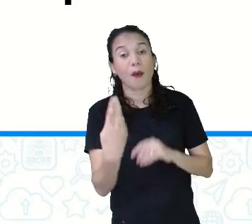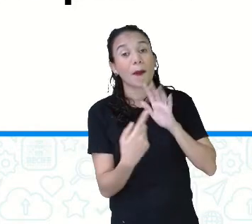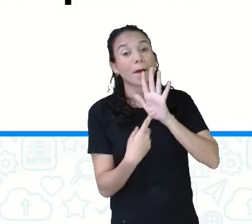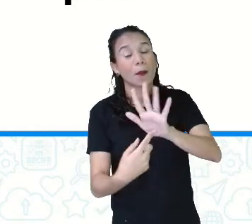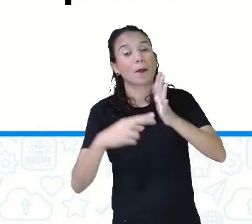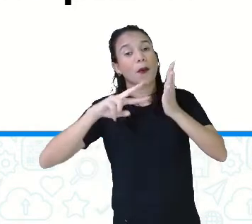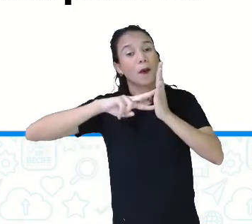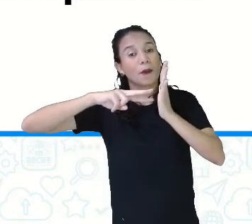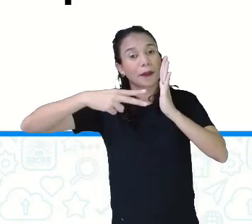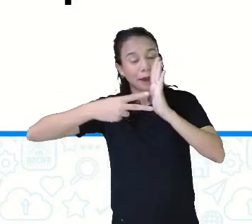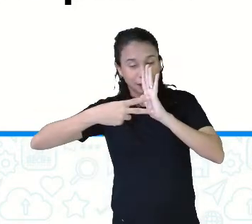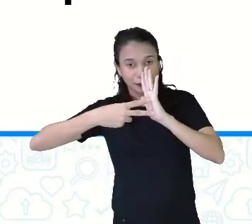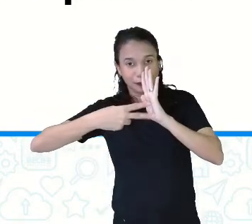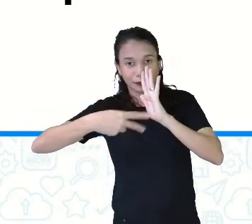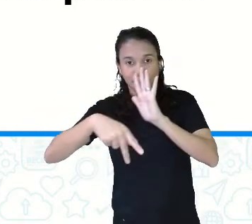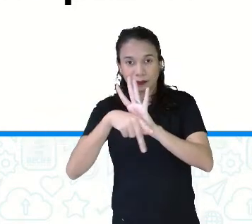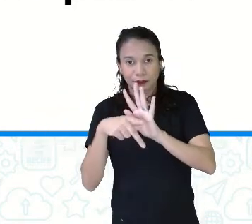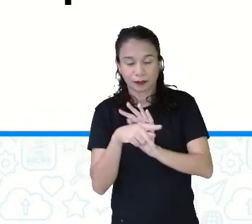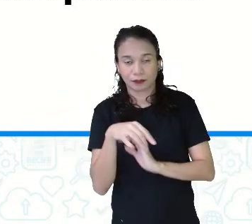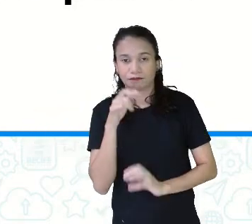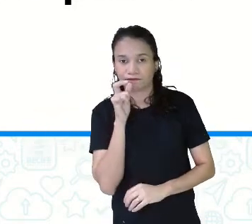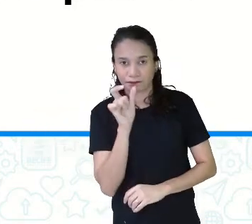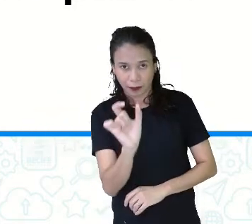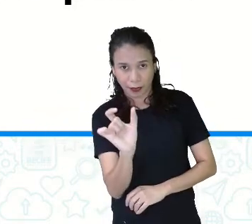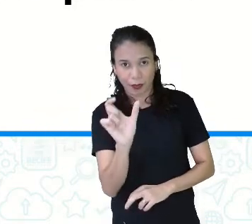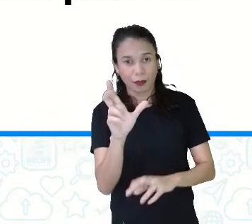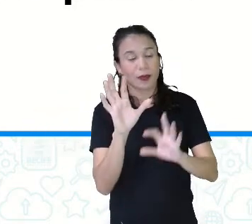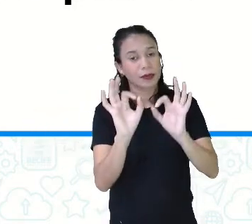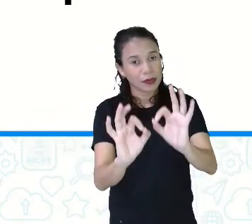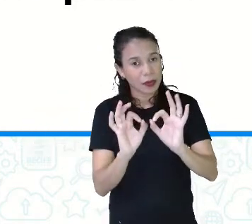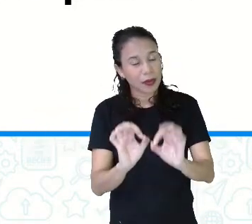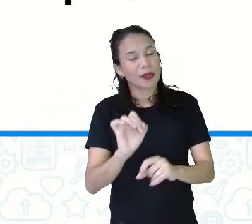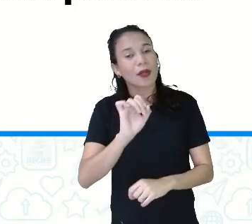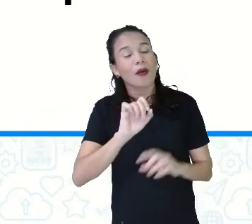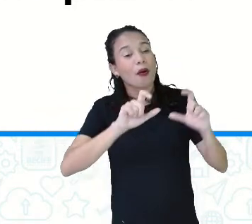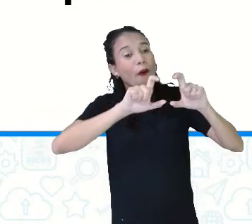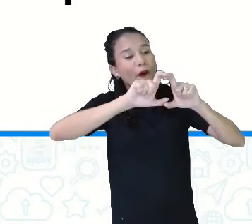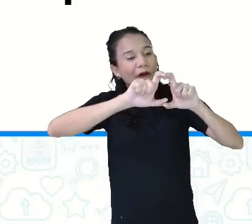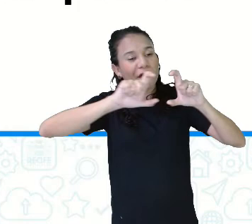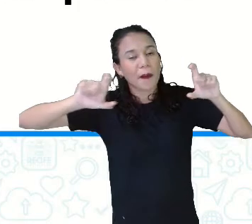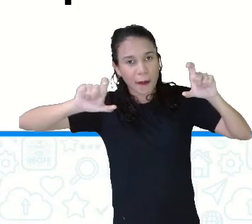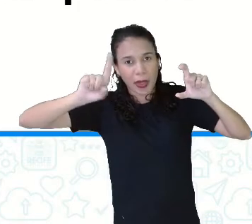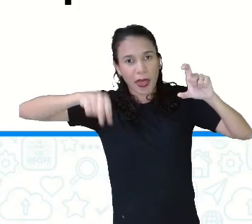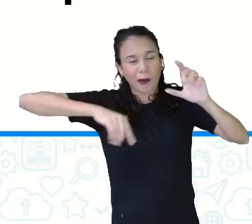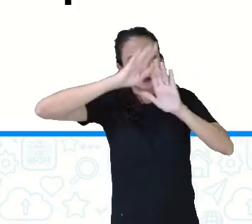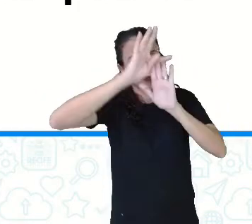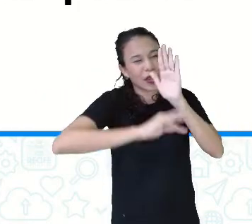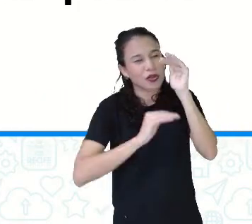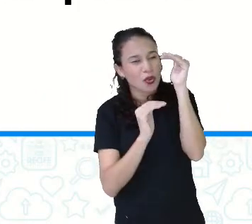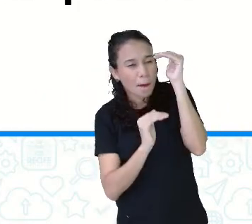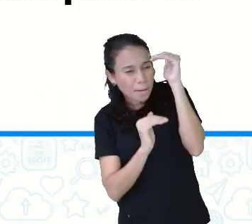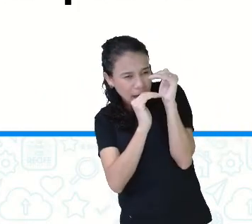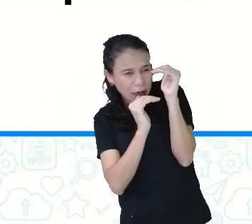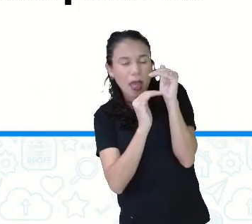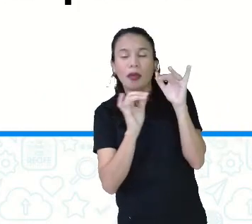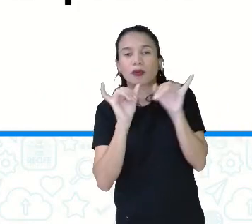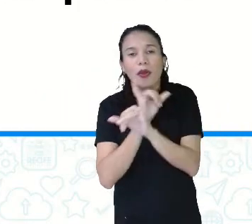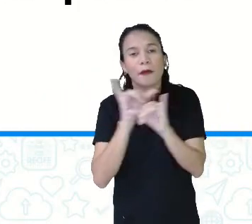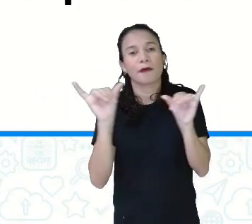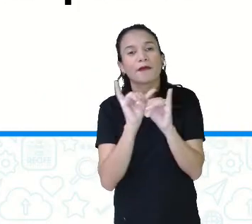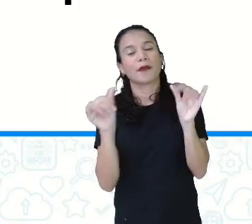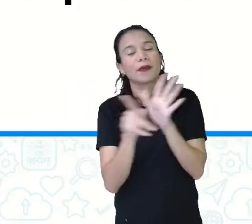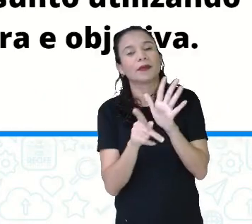o significado de uma palavra. Então, verbete é um texto curto que vai dar informações a respeito de